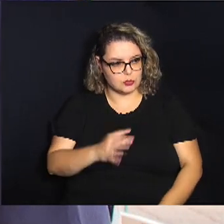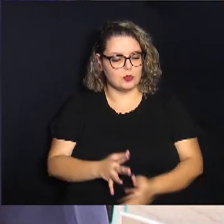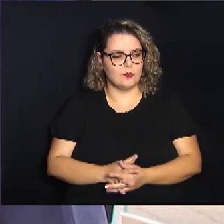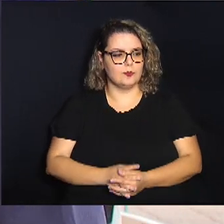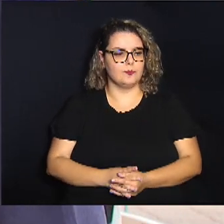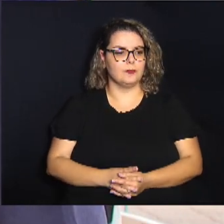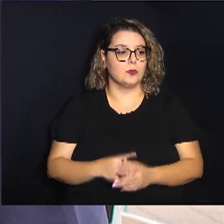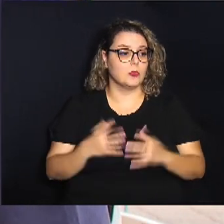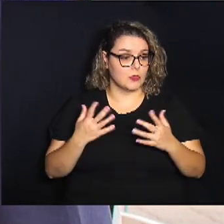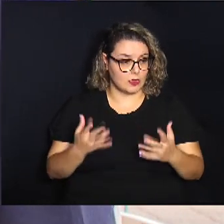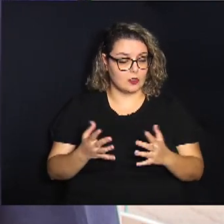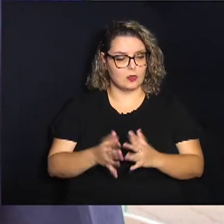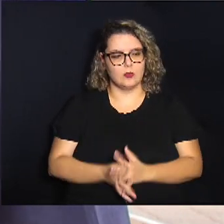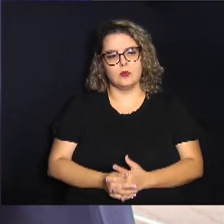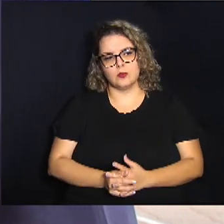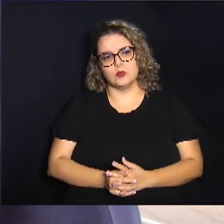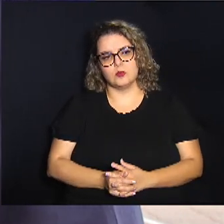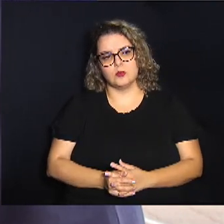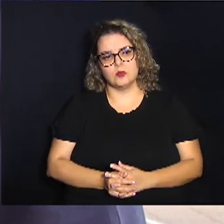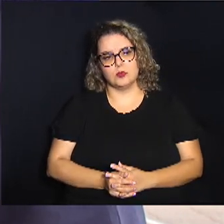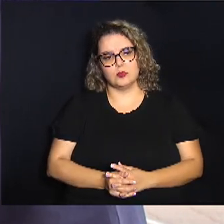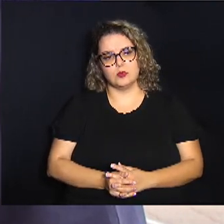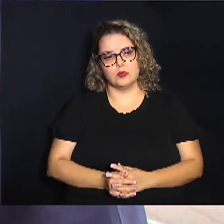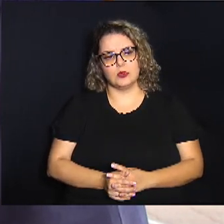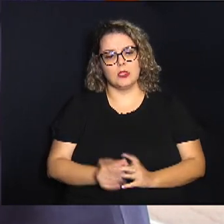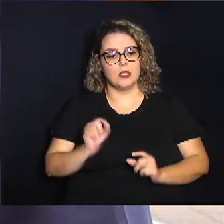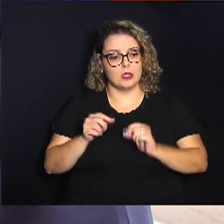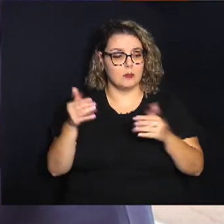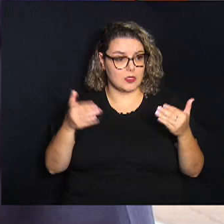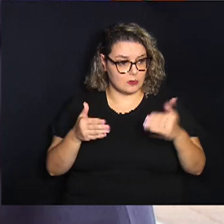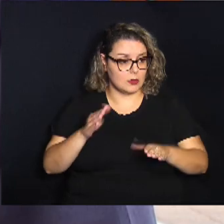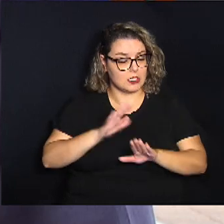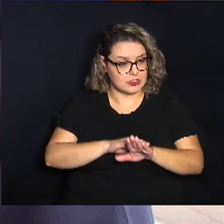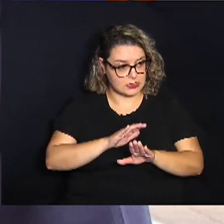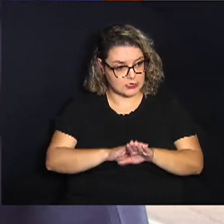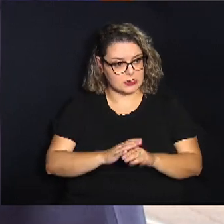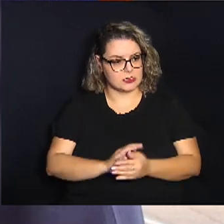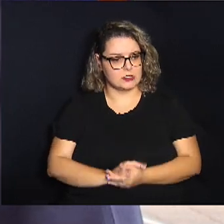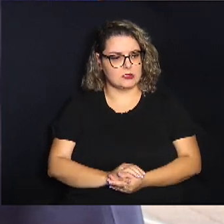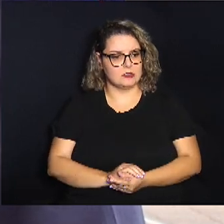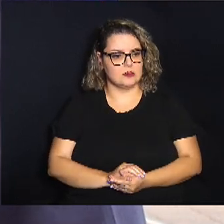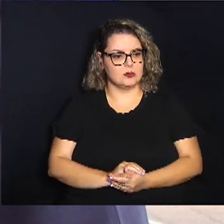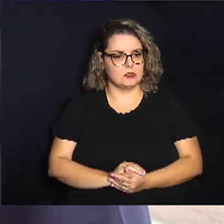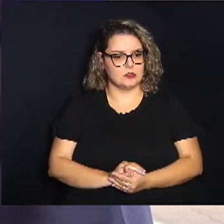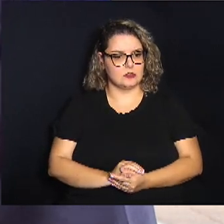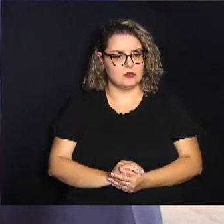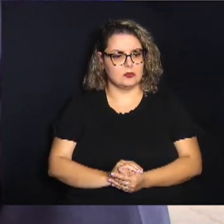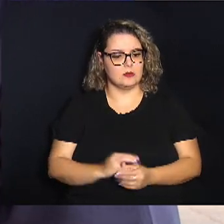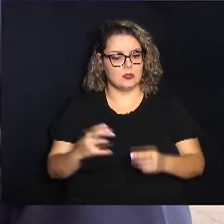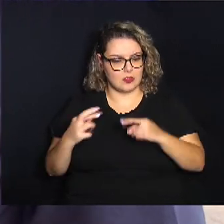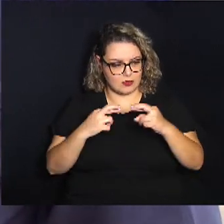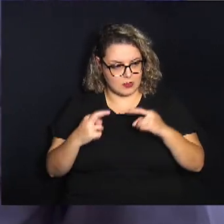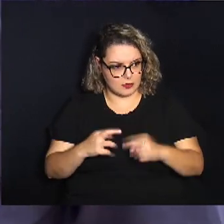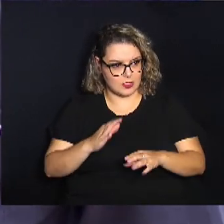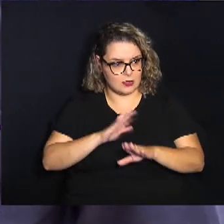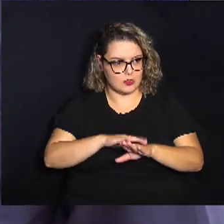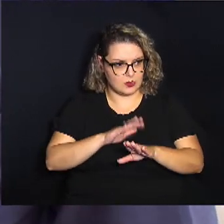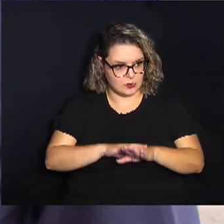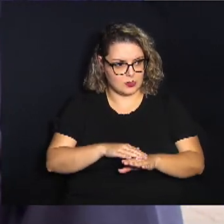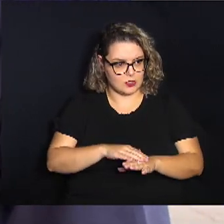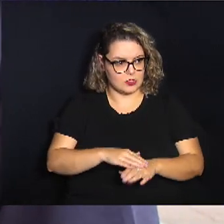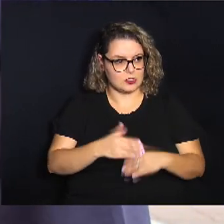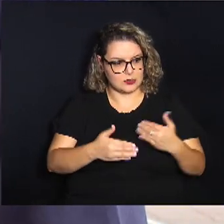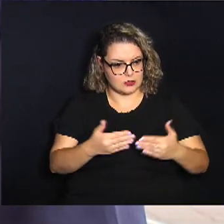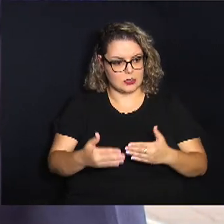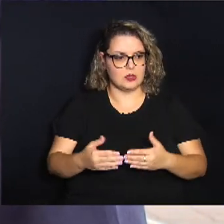então quem participar da ação vai poder será verificado o funcionamento regular de